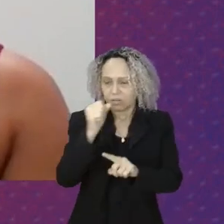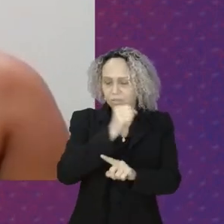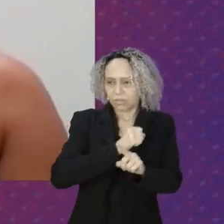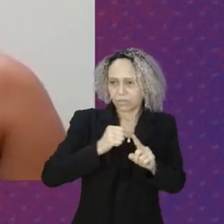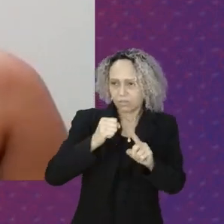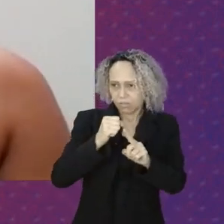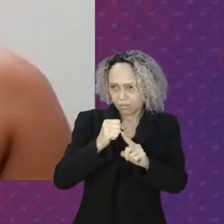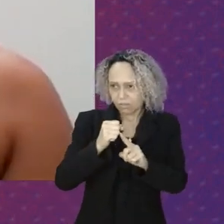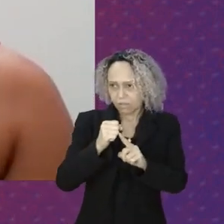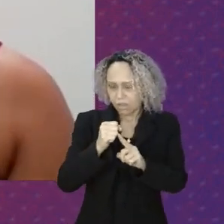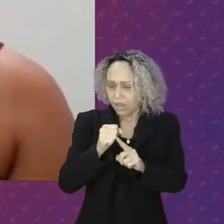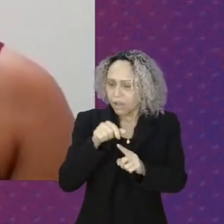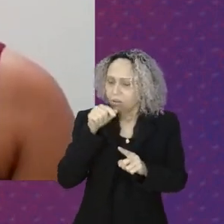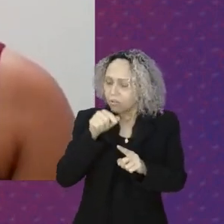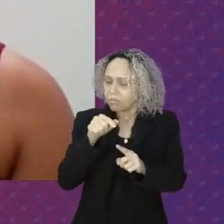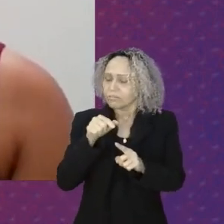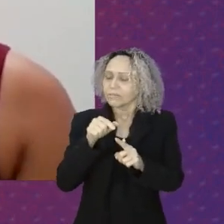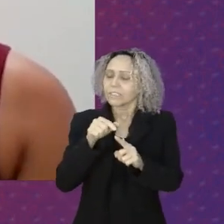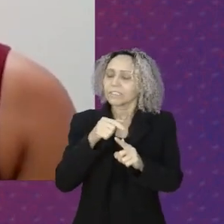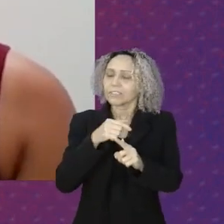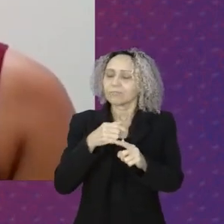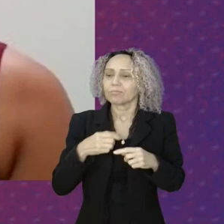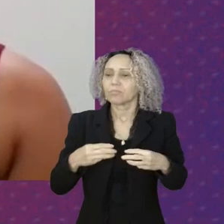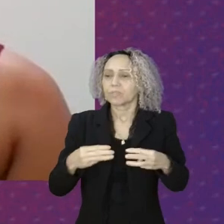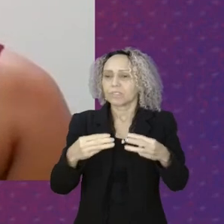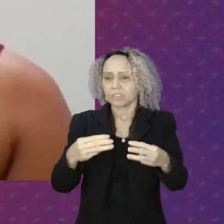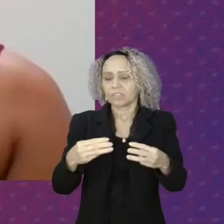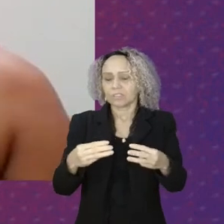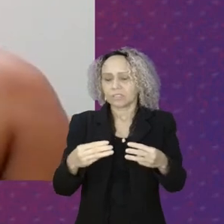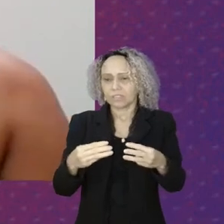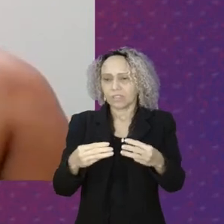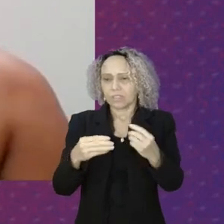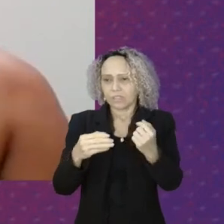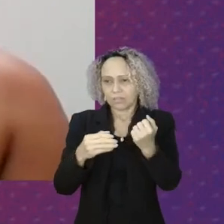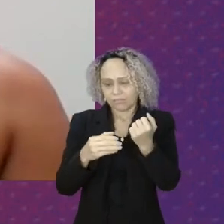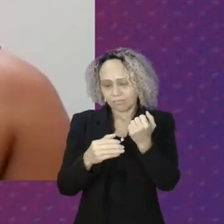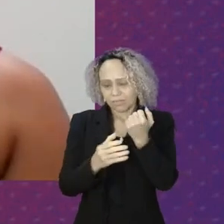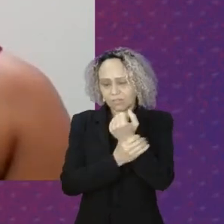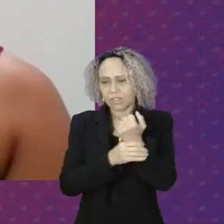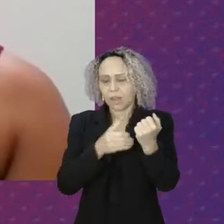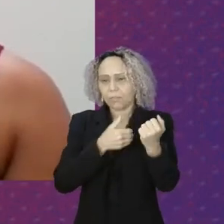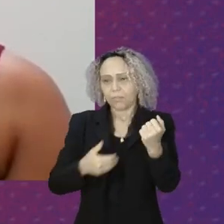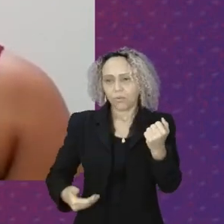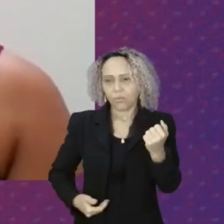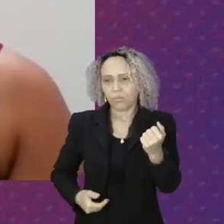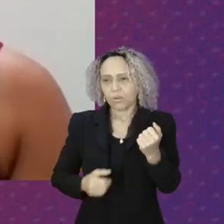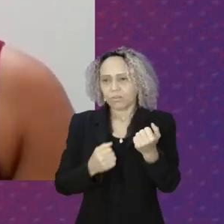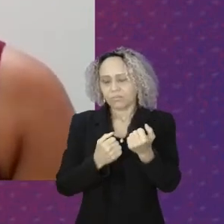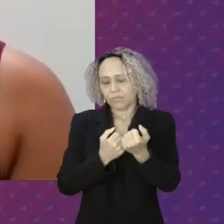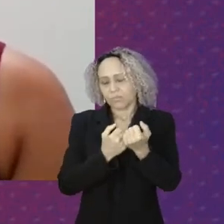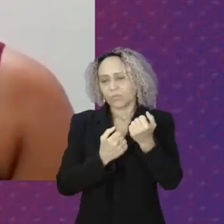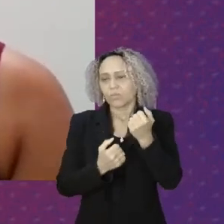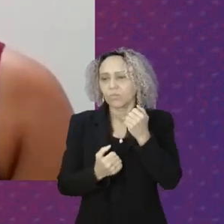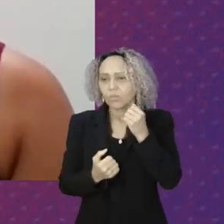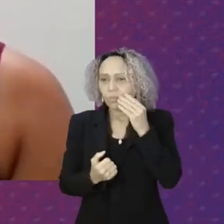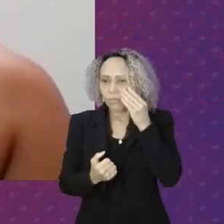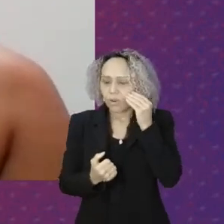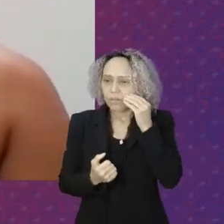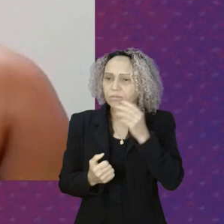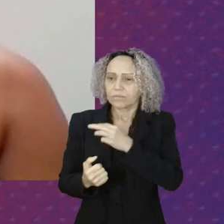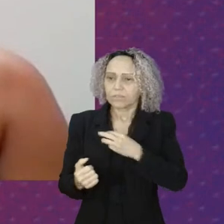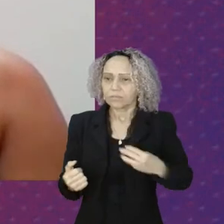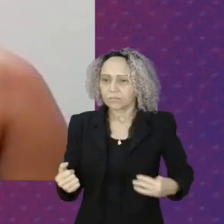Flávio Dino, e sou coordenadora do PRONASSE, que é o Programa Nacional de Segurança Pública com